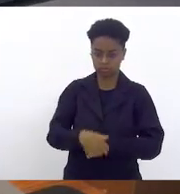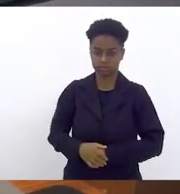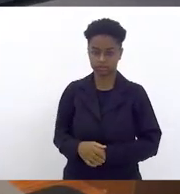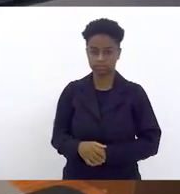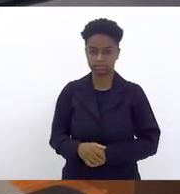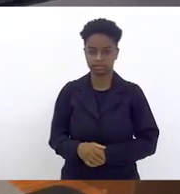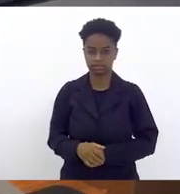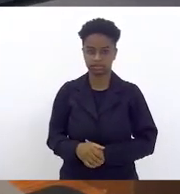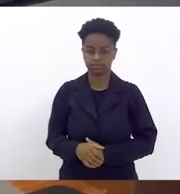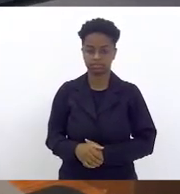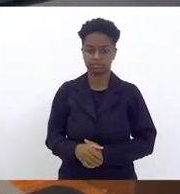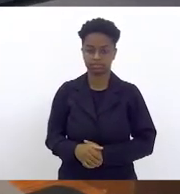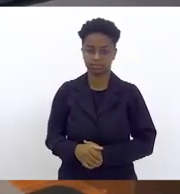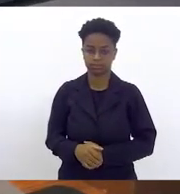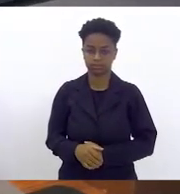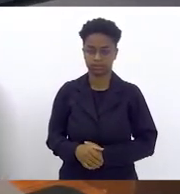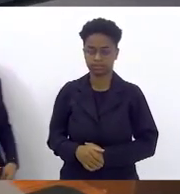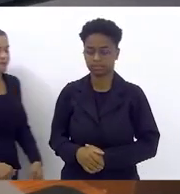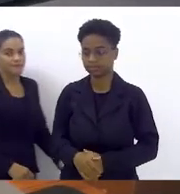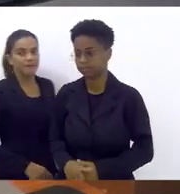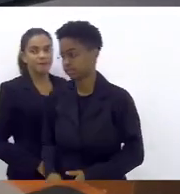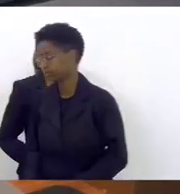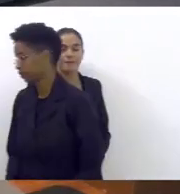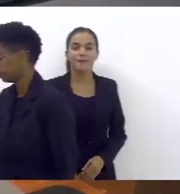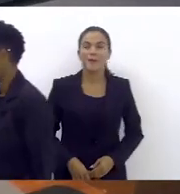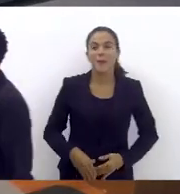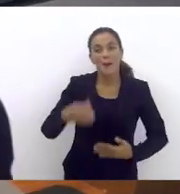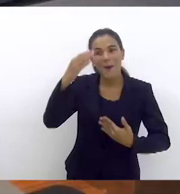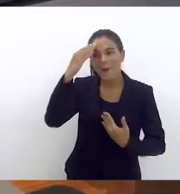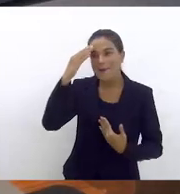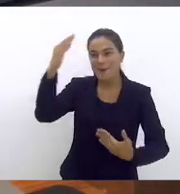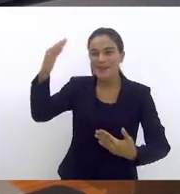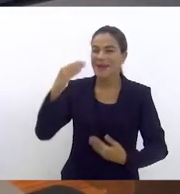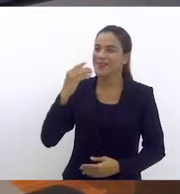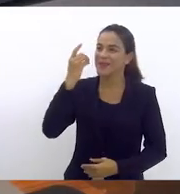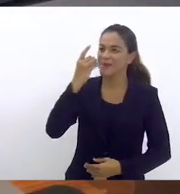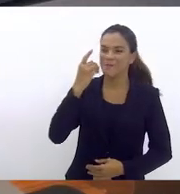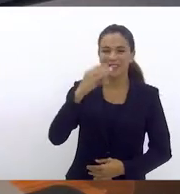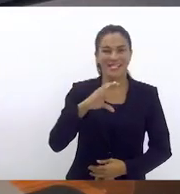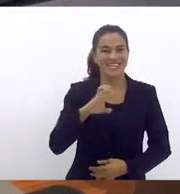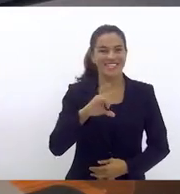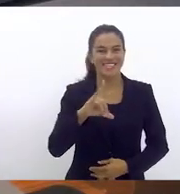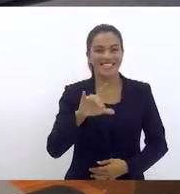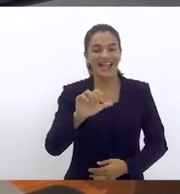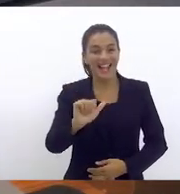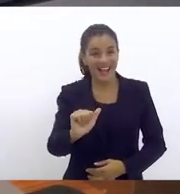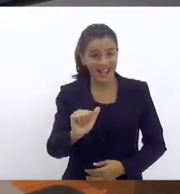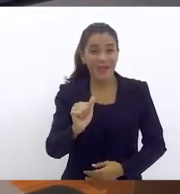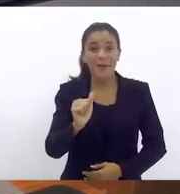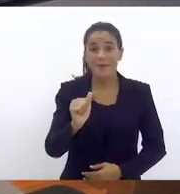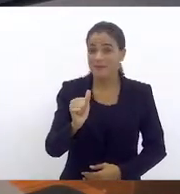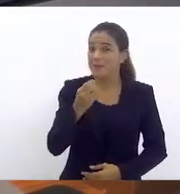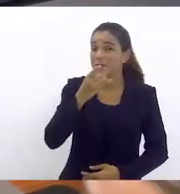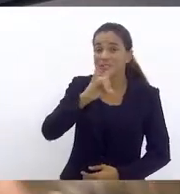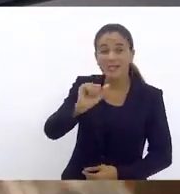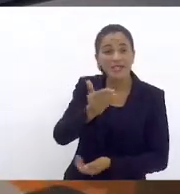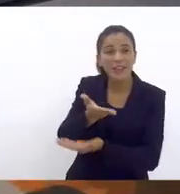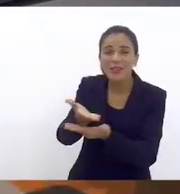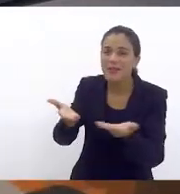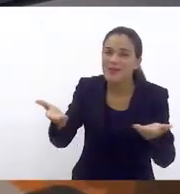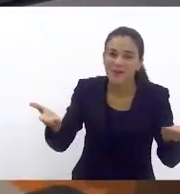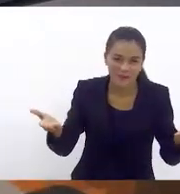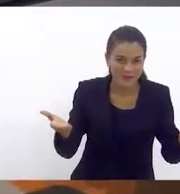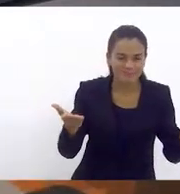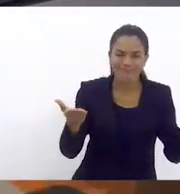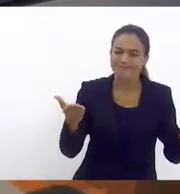subsolo Obrigada deputada Célia Jordão bom dia a todos e todas é com imenso prazer e